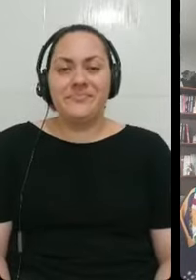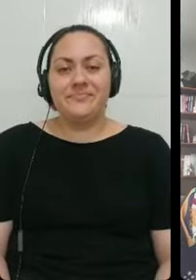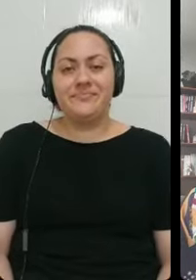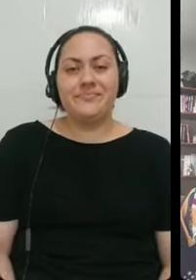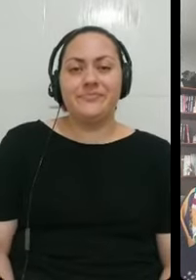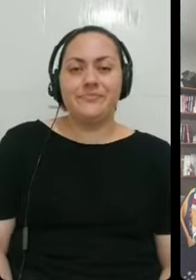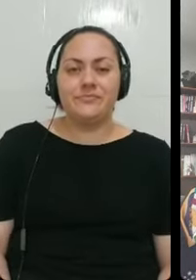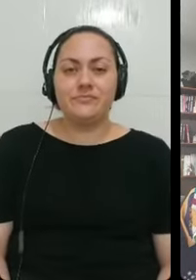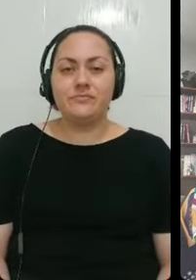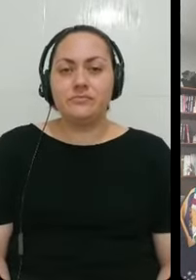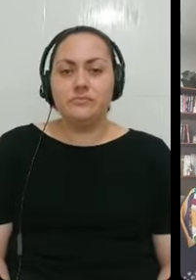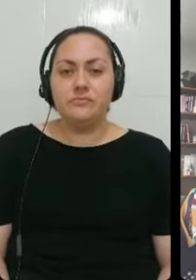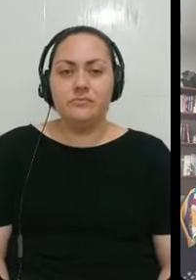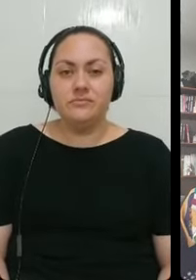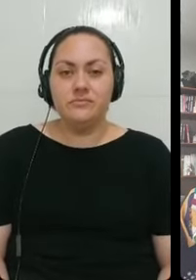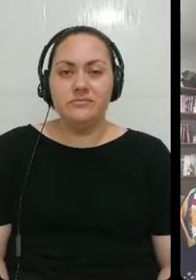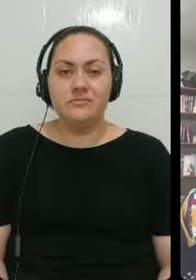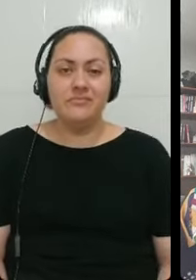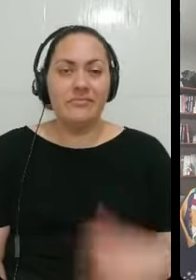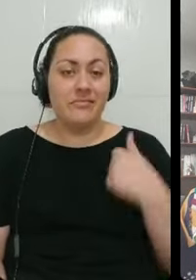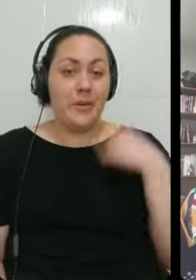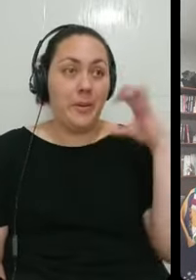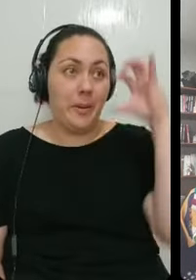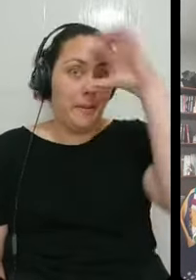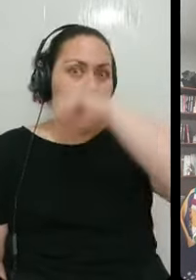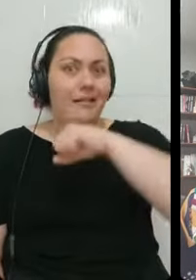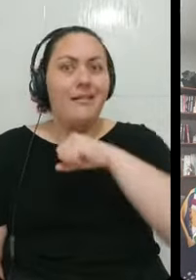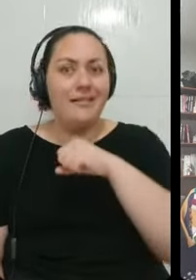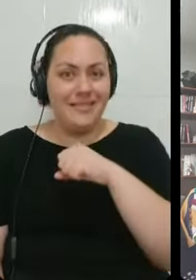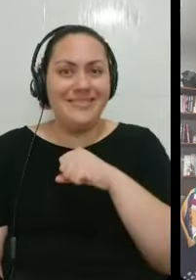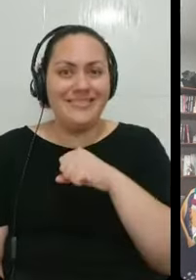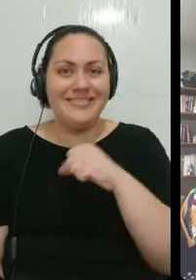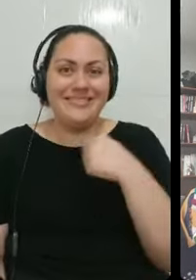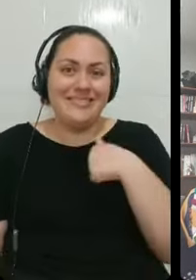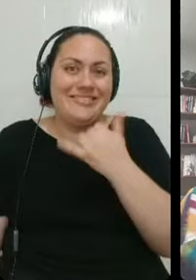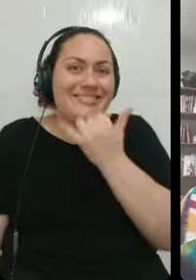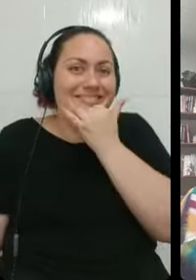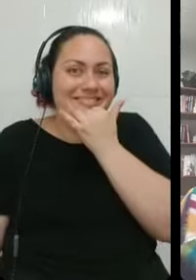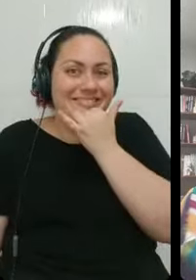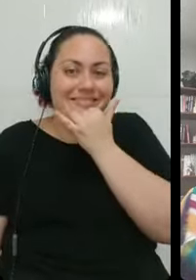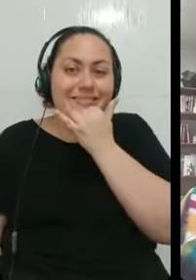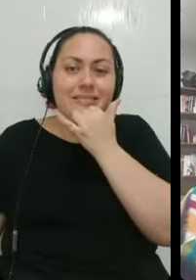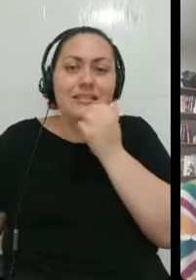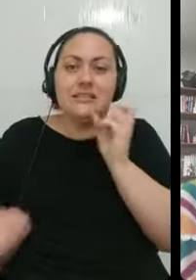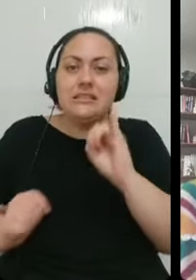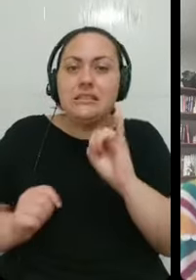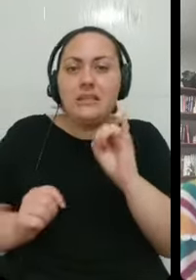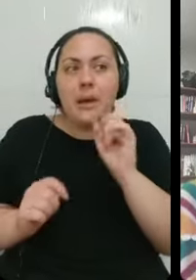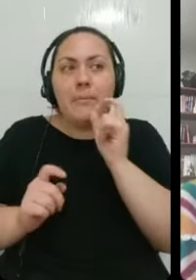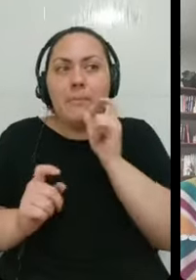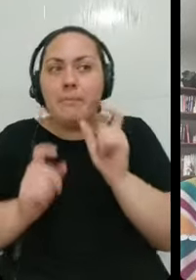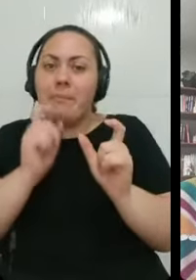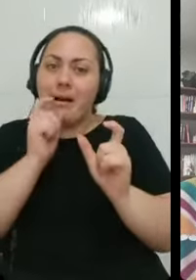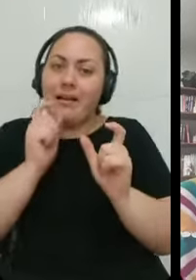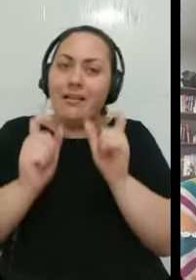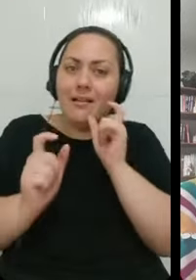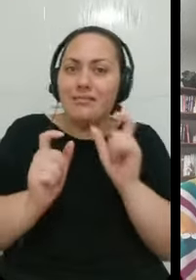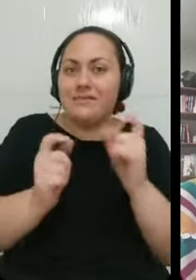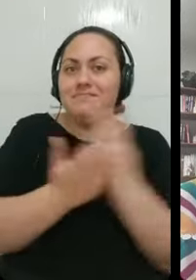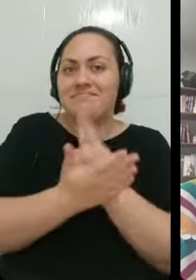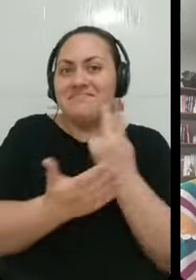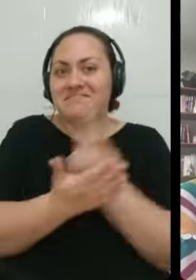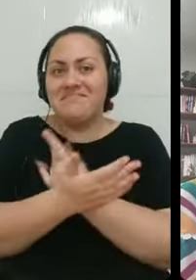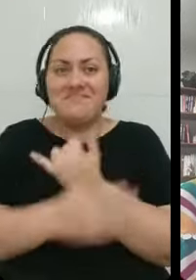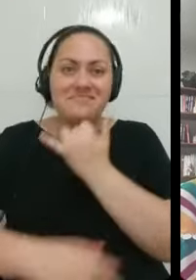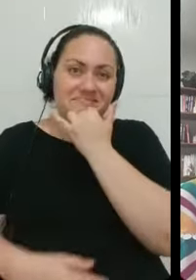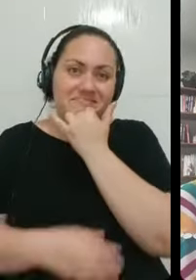Sim. E eu estou aprendendo um monte, porque, né, até me desculpa se alguma palavra eu acabe, né, falando,